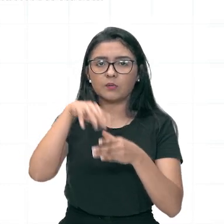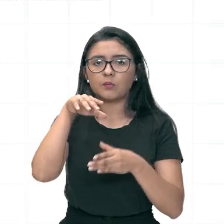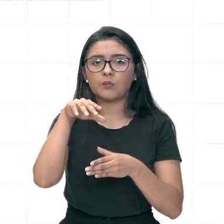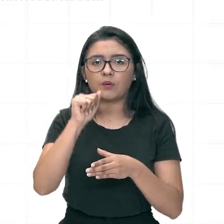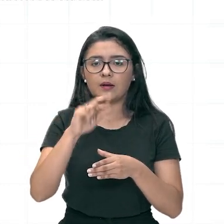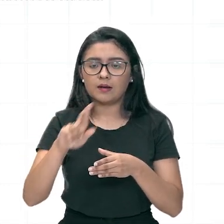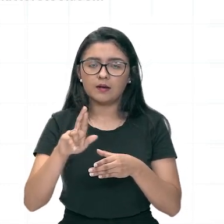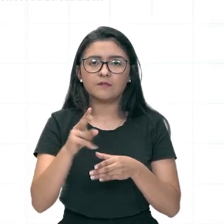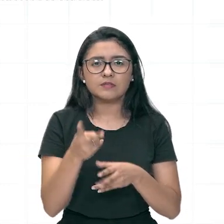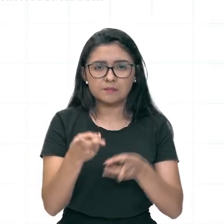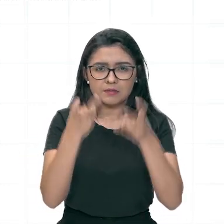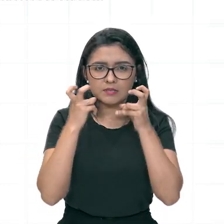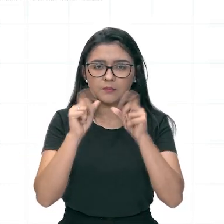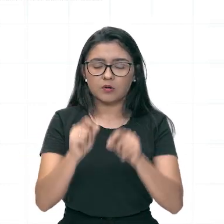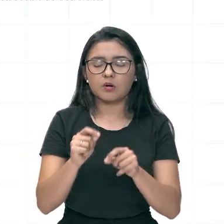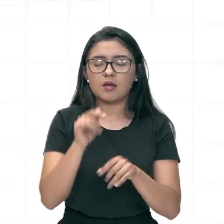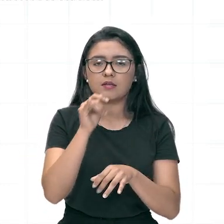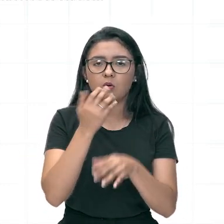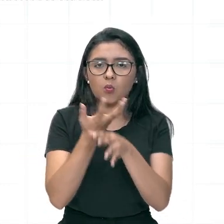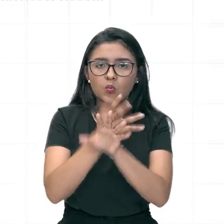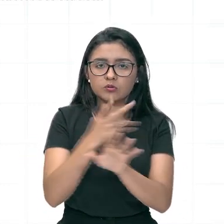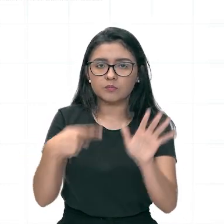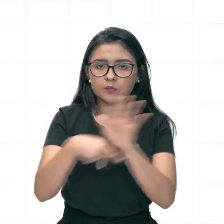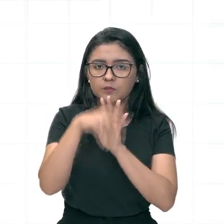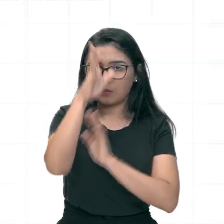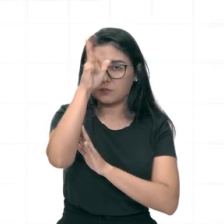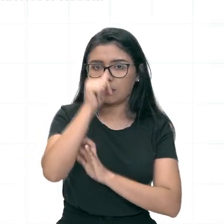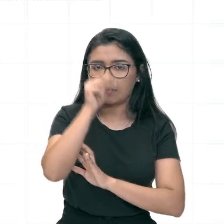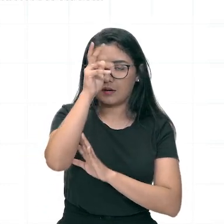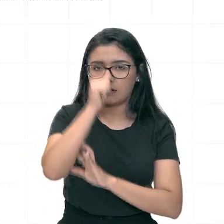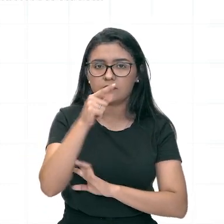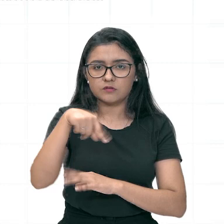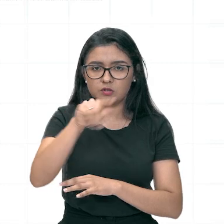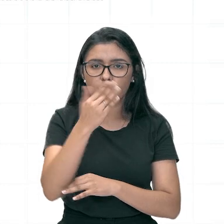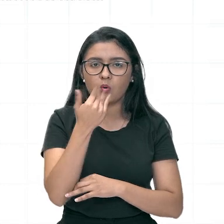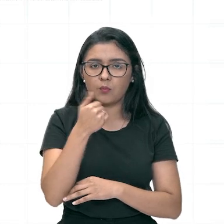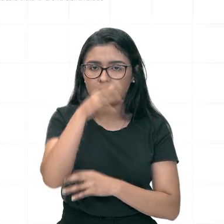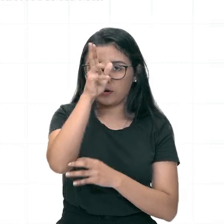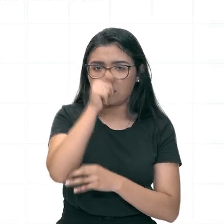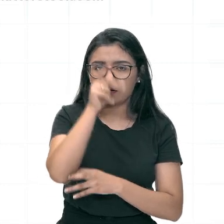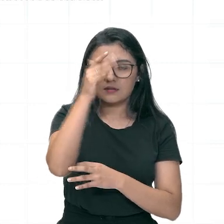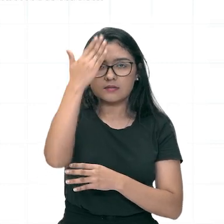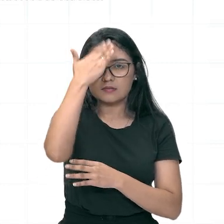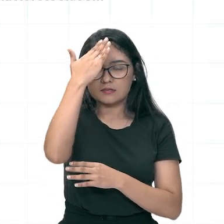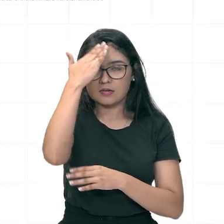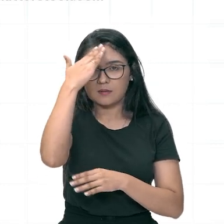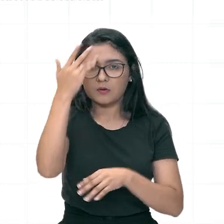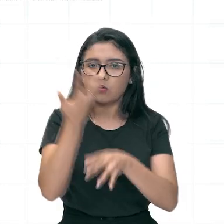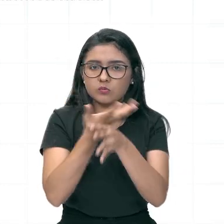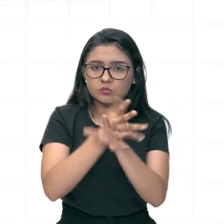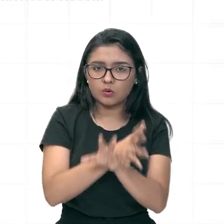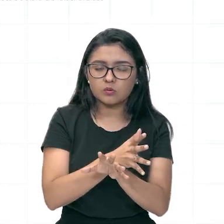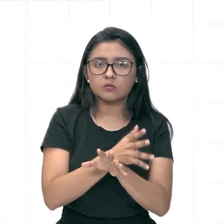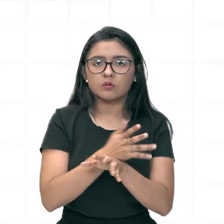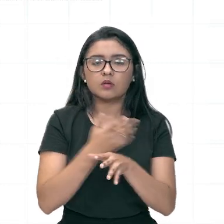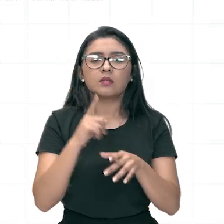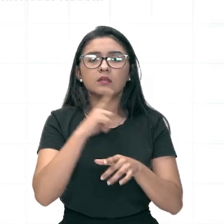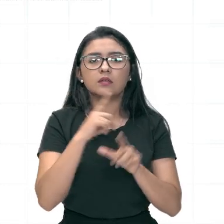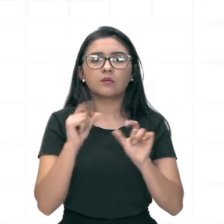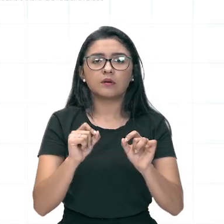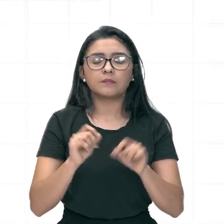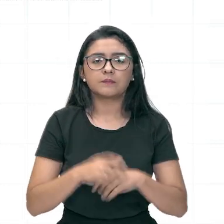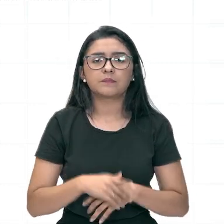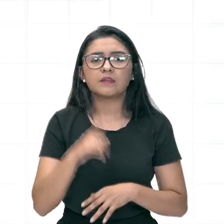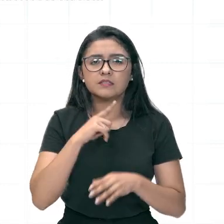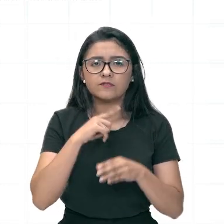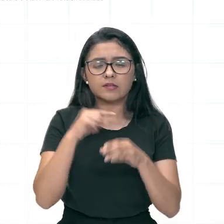já observou ali no osso de uma galinha, por exemplo, quem já consumiu ali a galinha, sabe que naqueles ossos, né, eles são